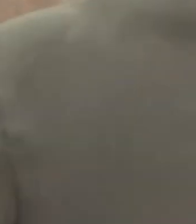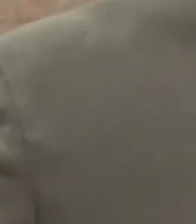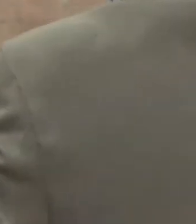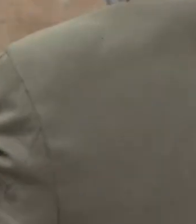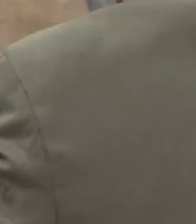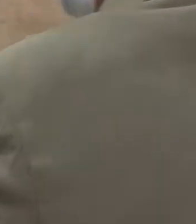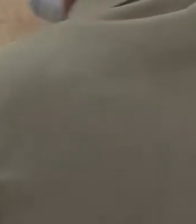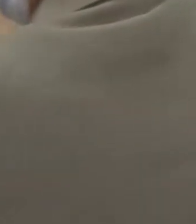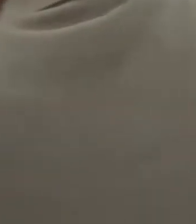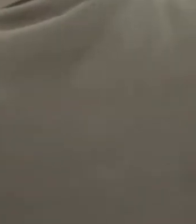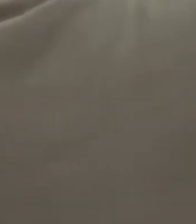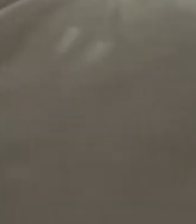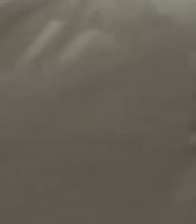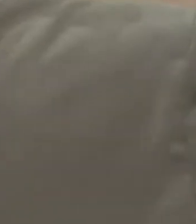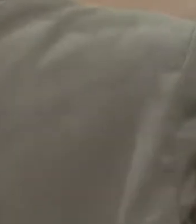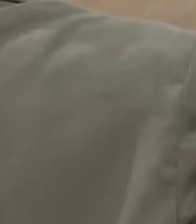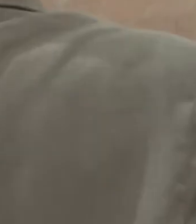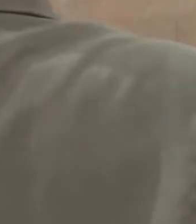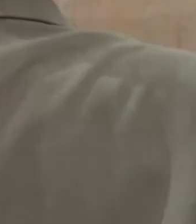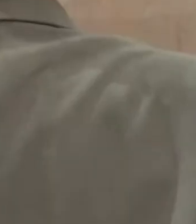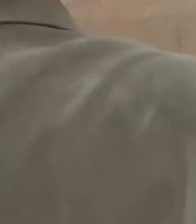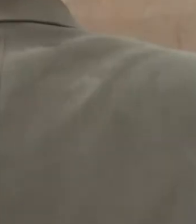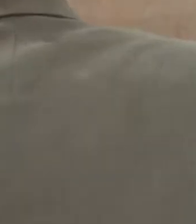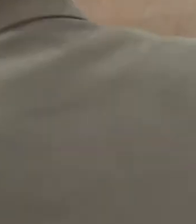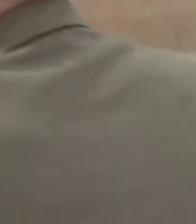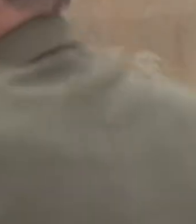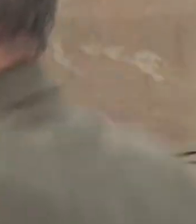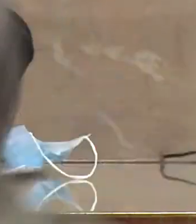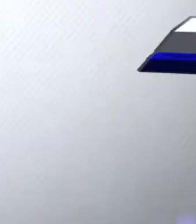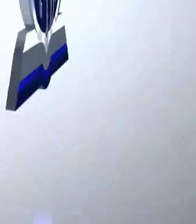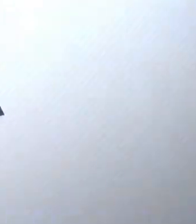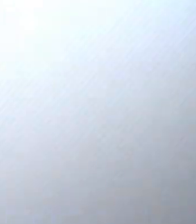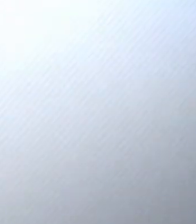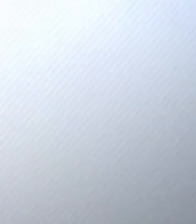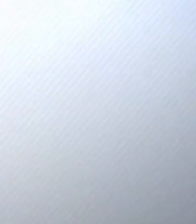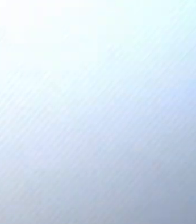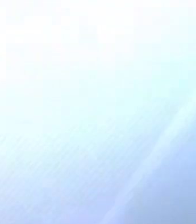Peço ao senhor secretário, primeiro secretário, que faça a leitura do expediente.